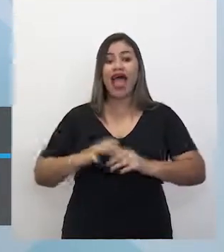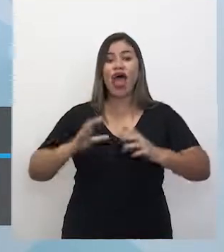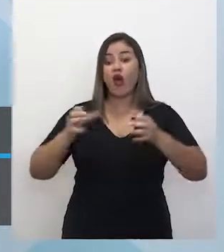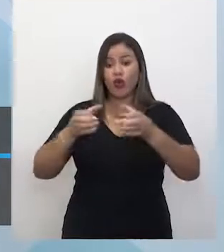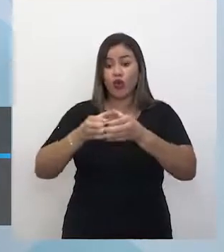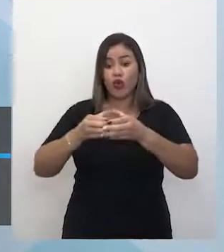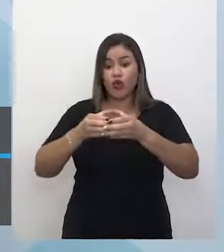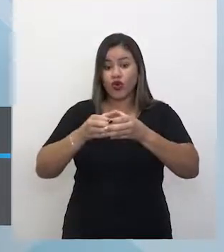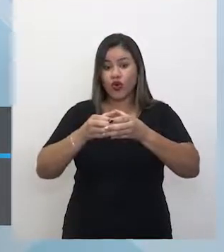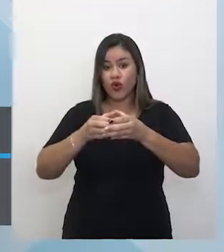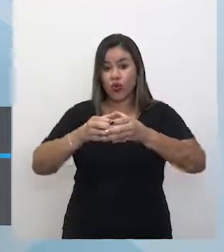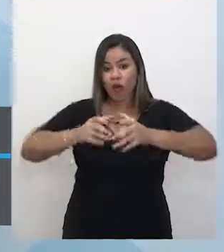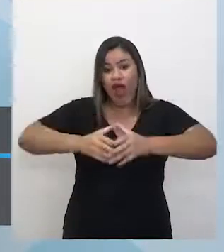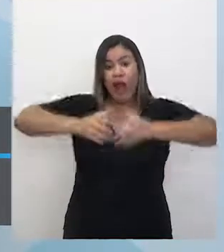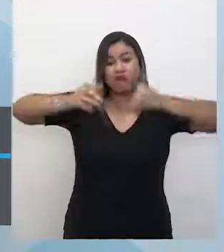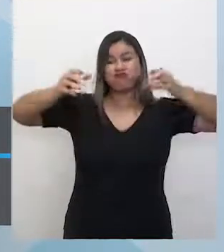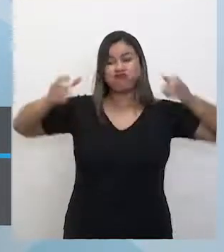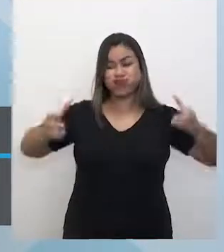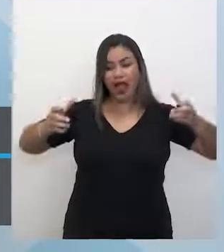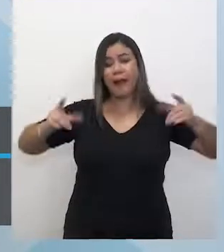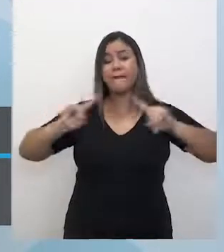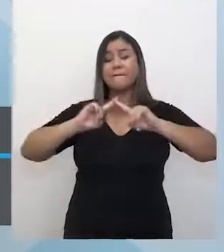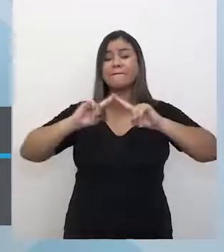minoritária... Espera que travou aqui.